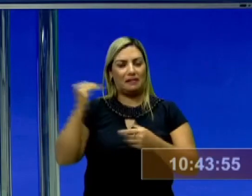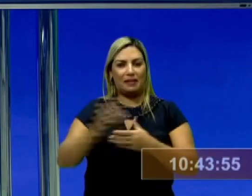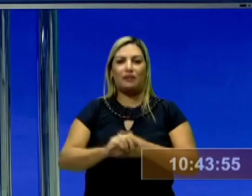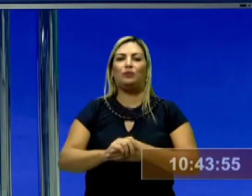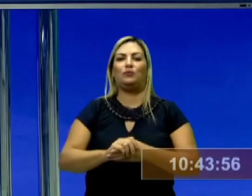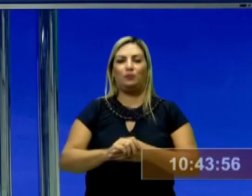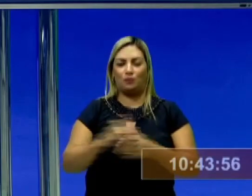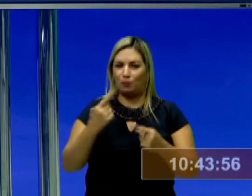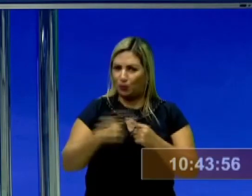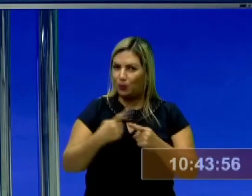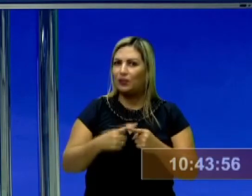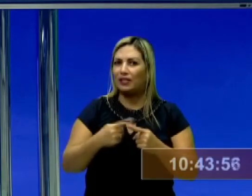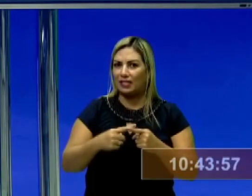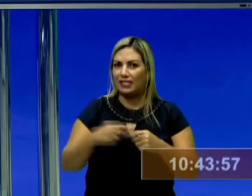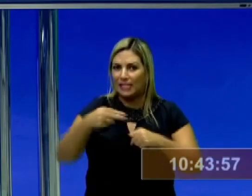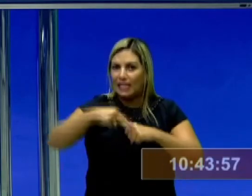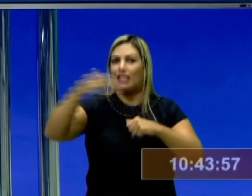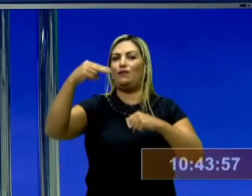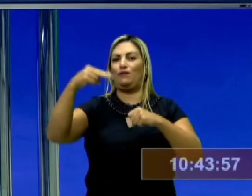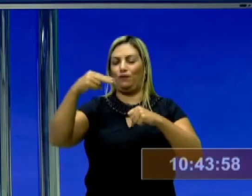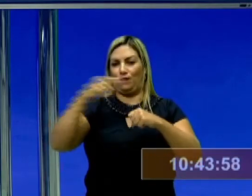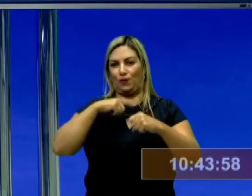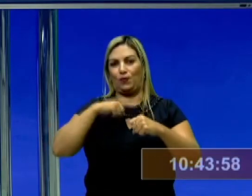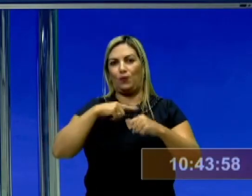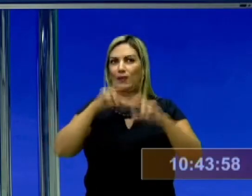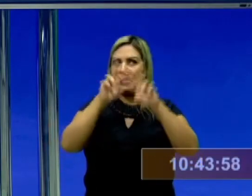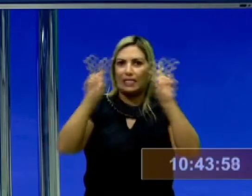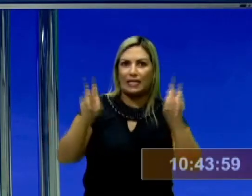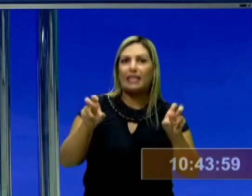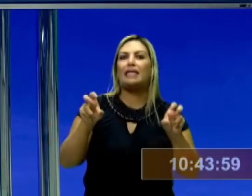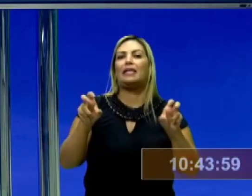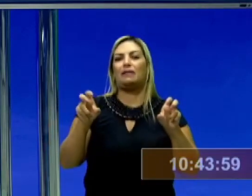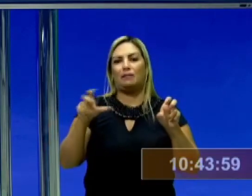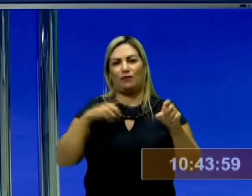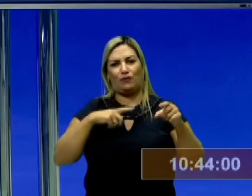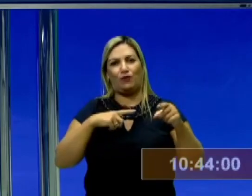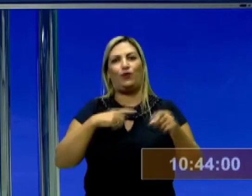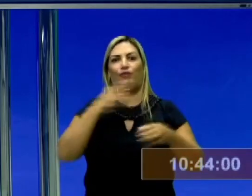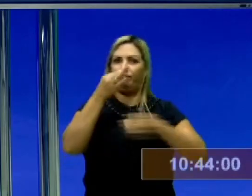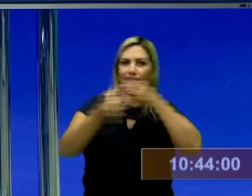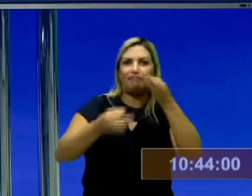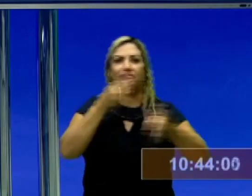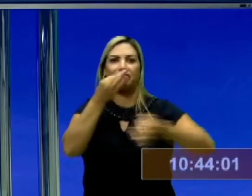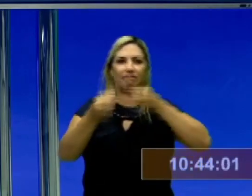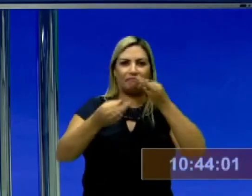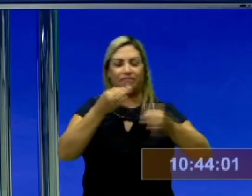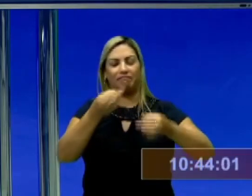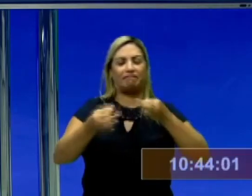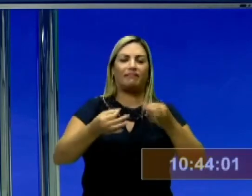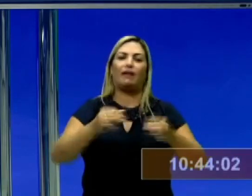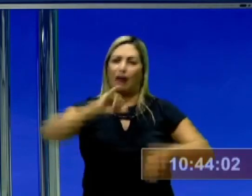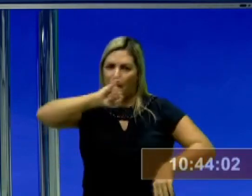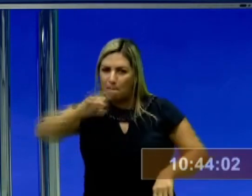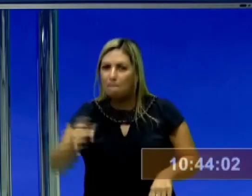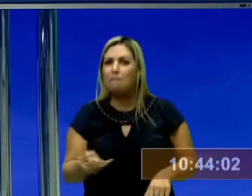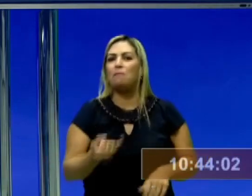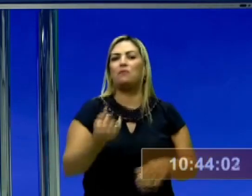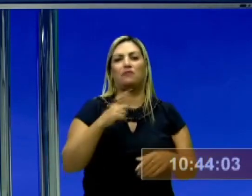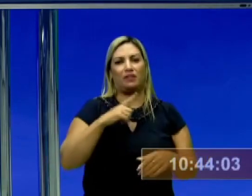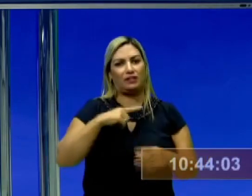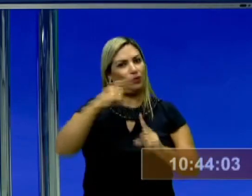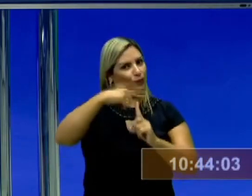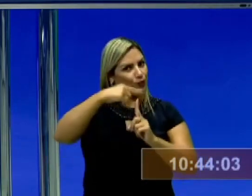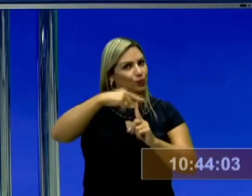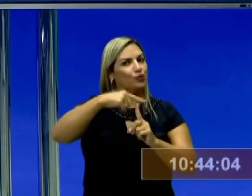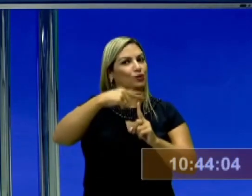exatamente por esse nível de assunto. Ela foi muito comentada e eles aproveitaram esse